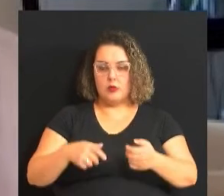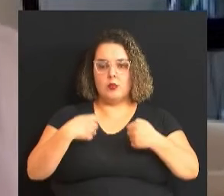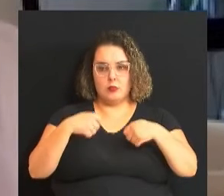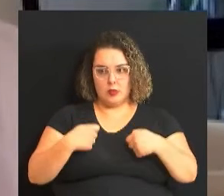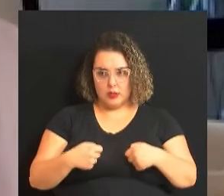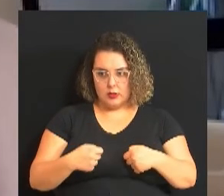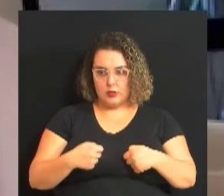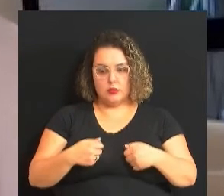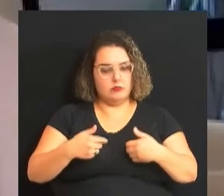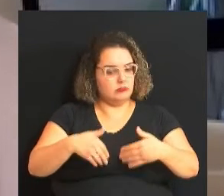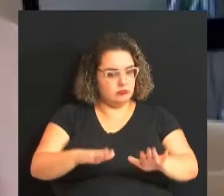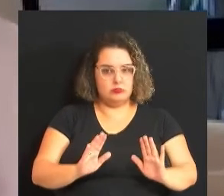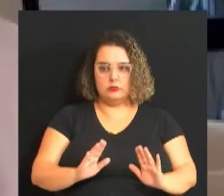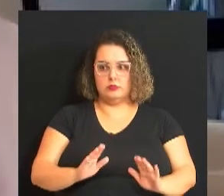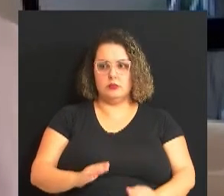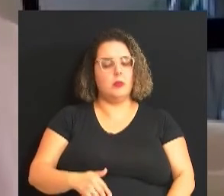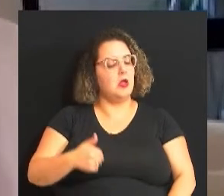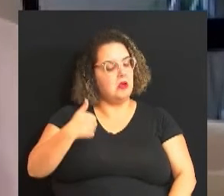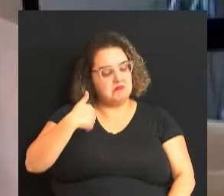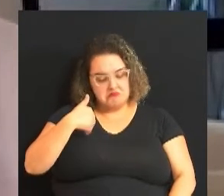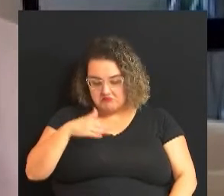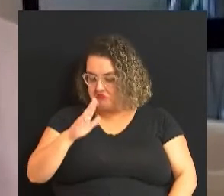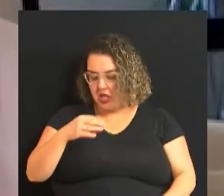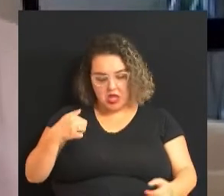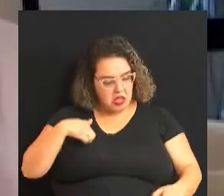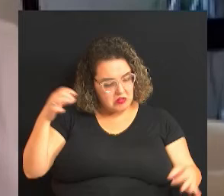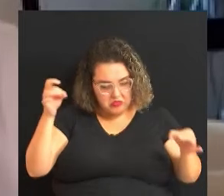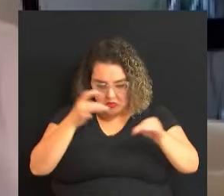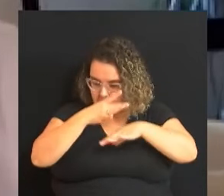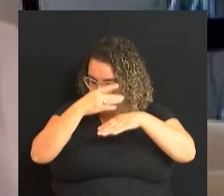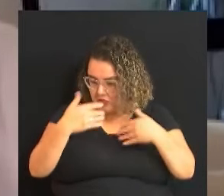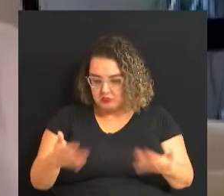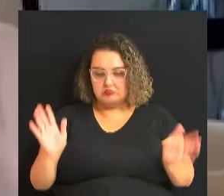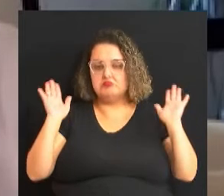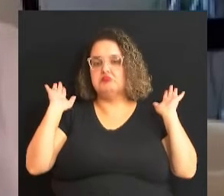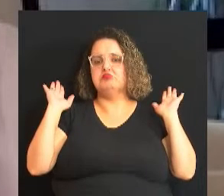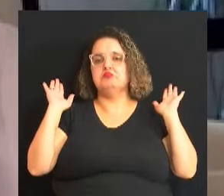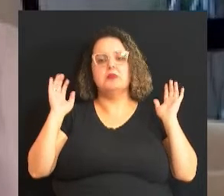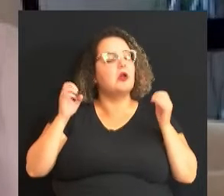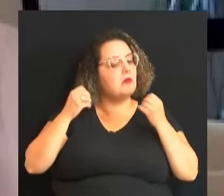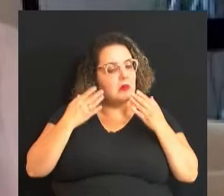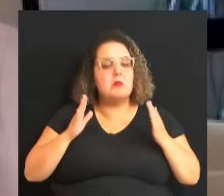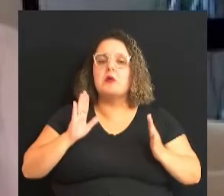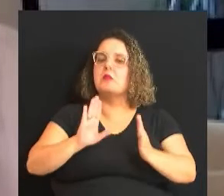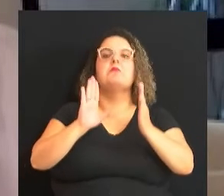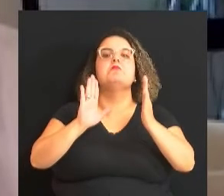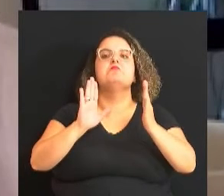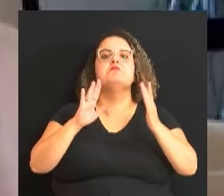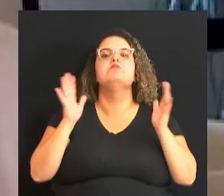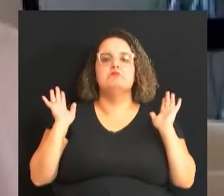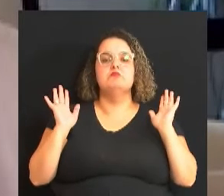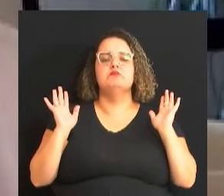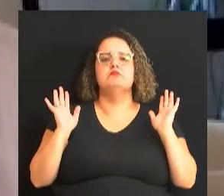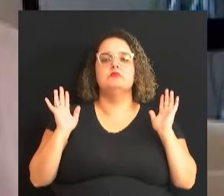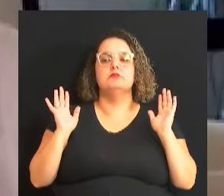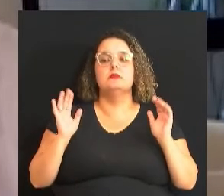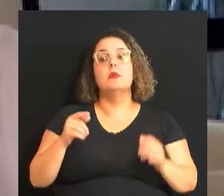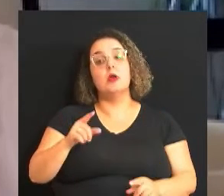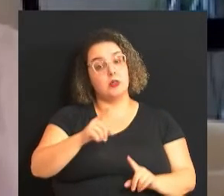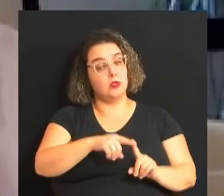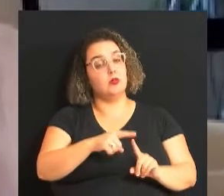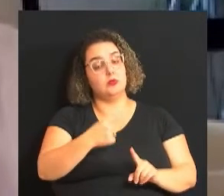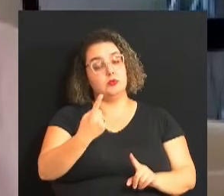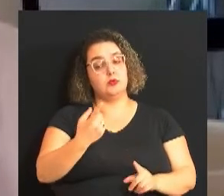isso. Então, venha o que vier, eu vou passar por isso muito bem e vou enfrentar o leão. Né? Esse é um tipo de